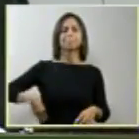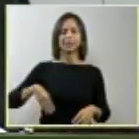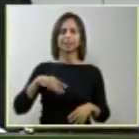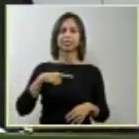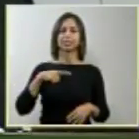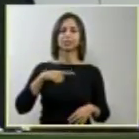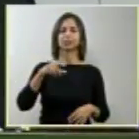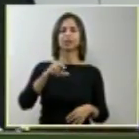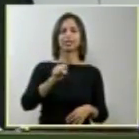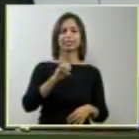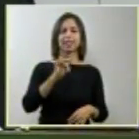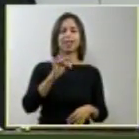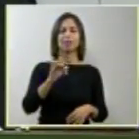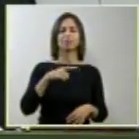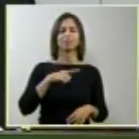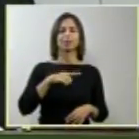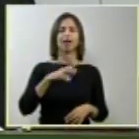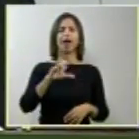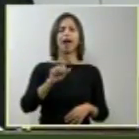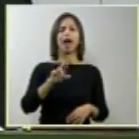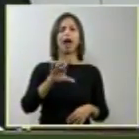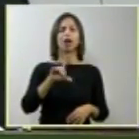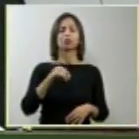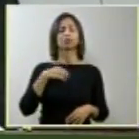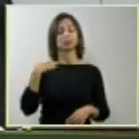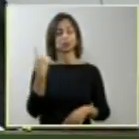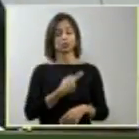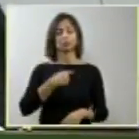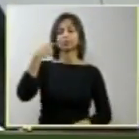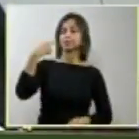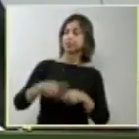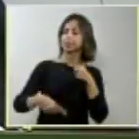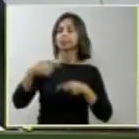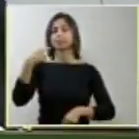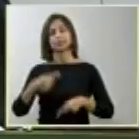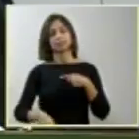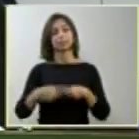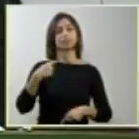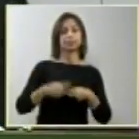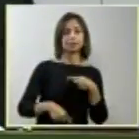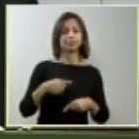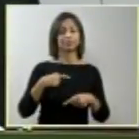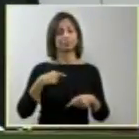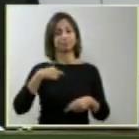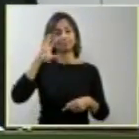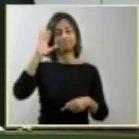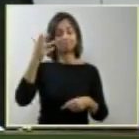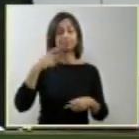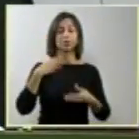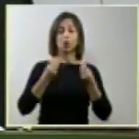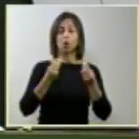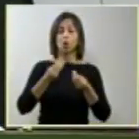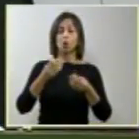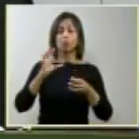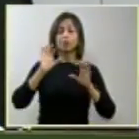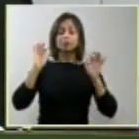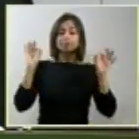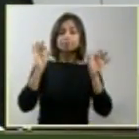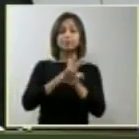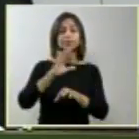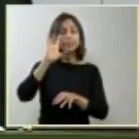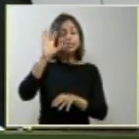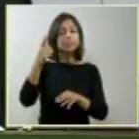Estamos aqui realmente a discutir para chegar a uma conclusão segura, né, quanto